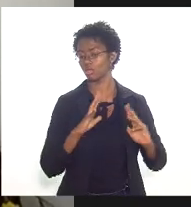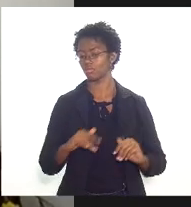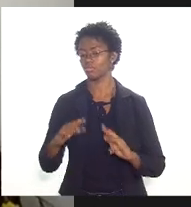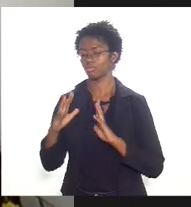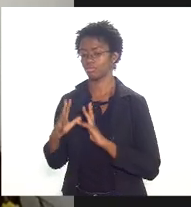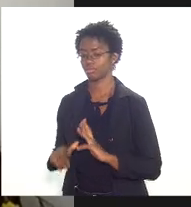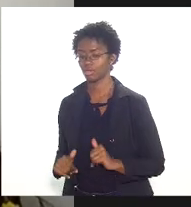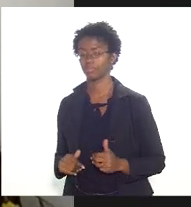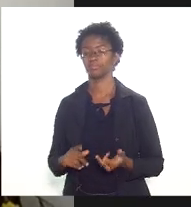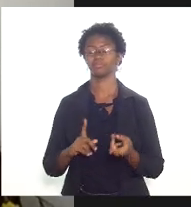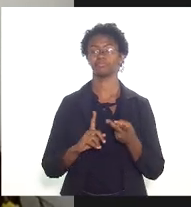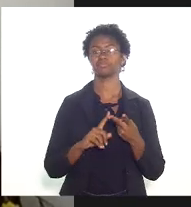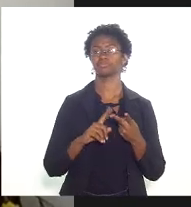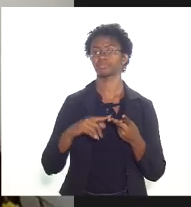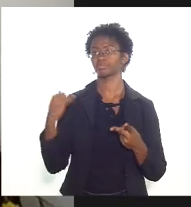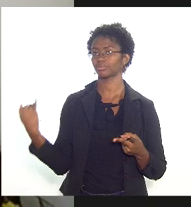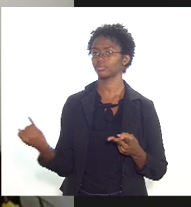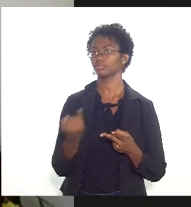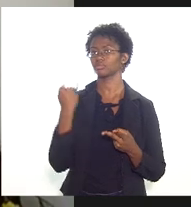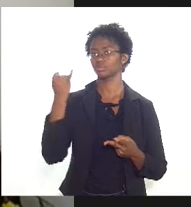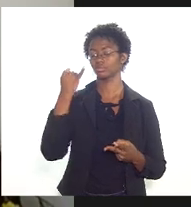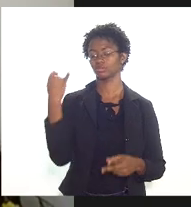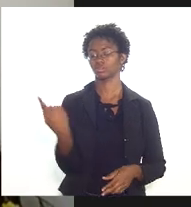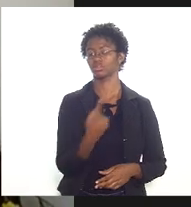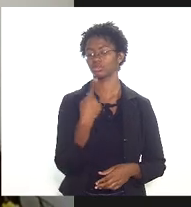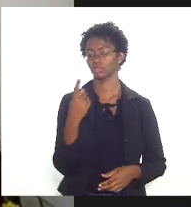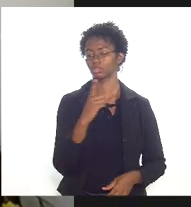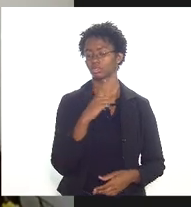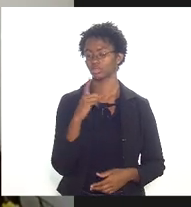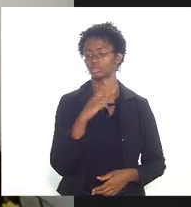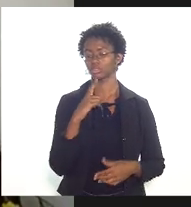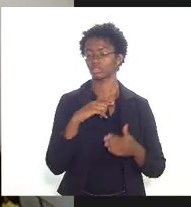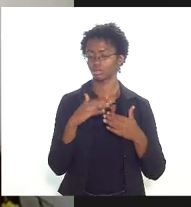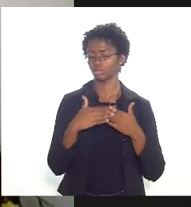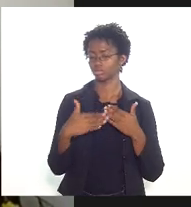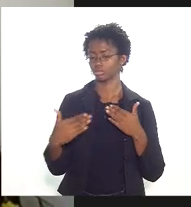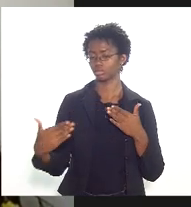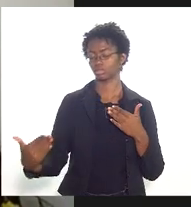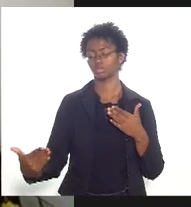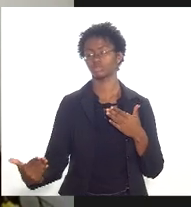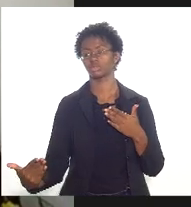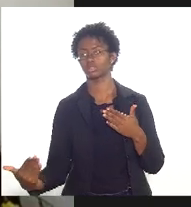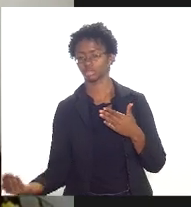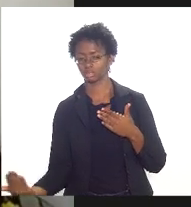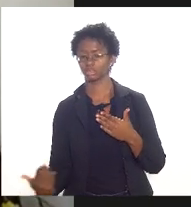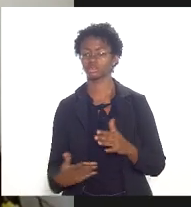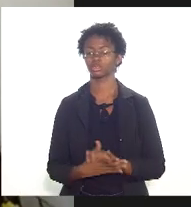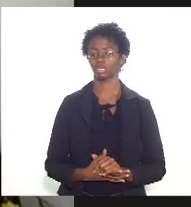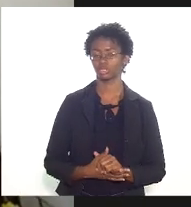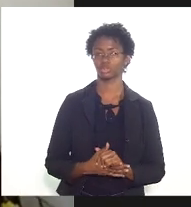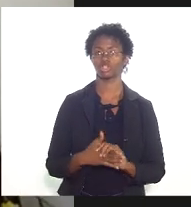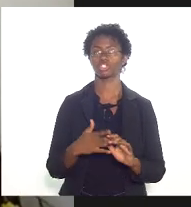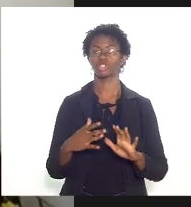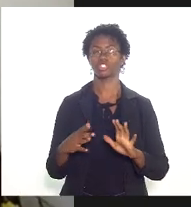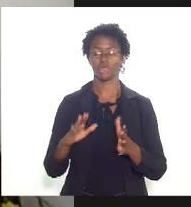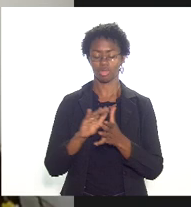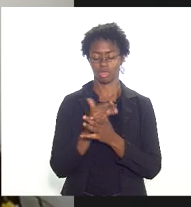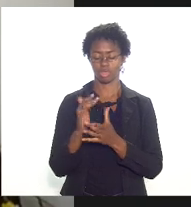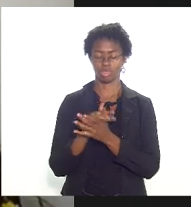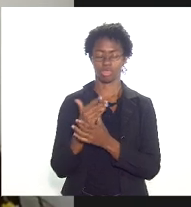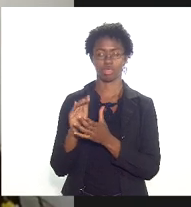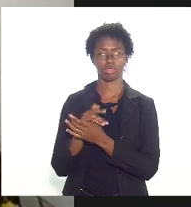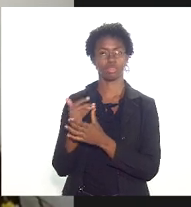essencial para que a gente possa pelo processo de mitigação da contaminação do